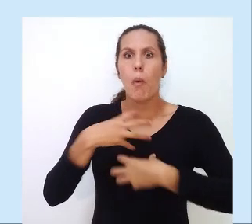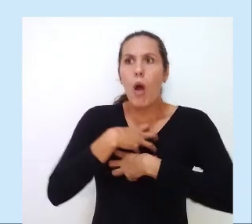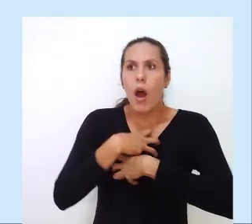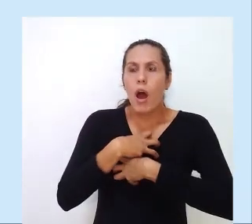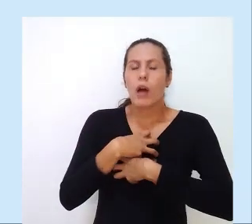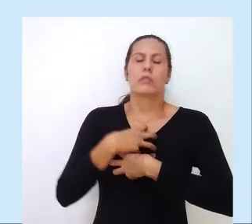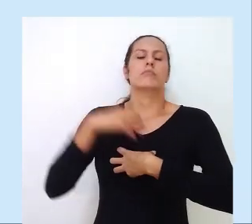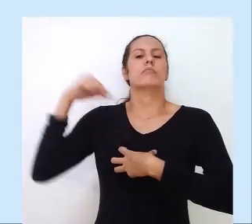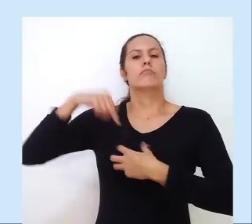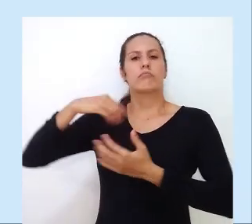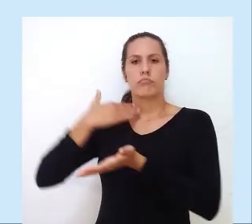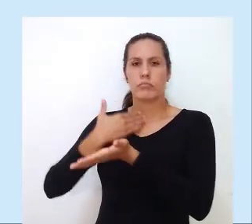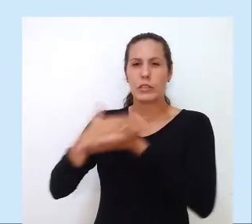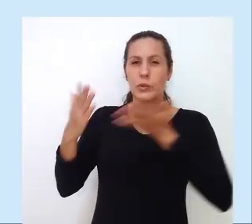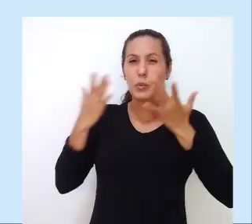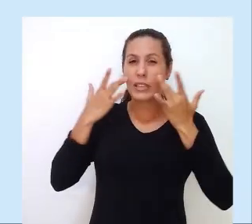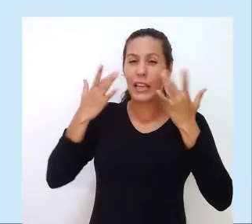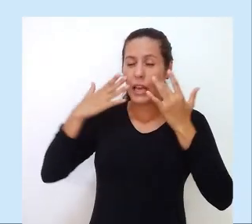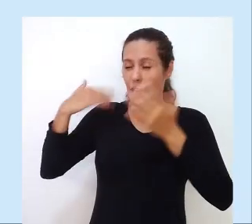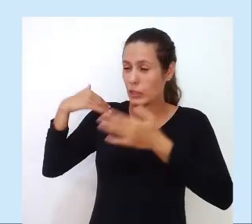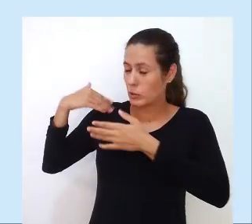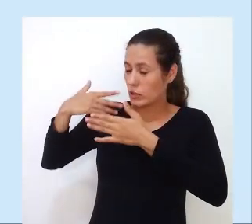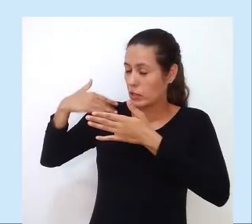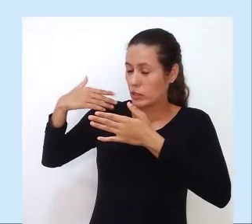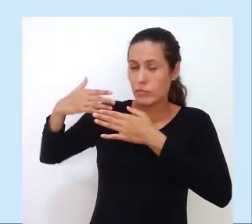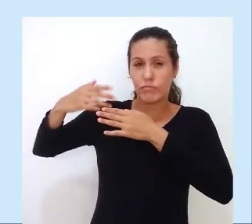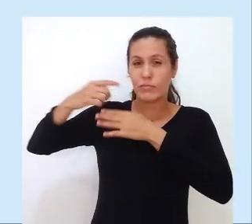surgir desde o início do teatro